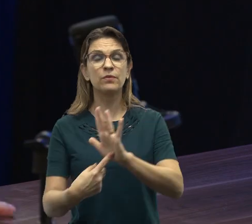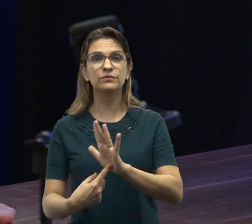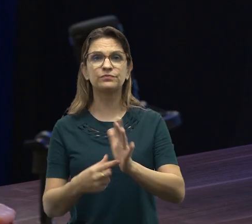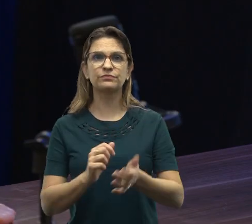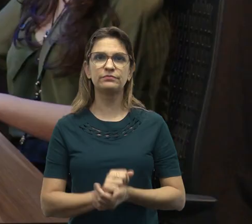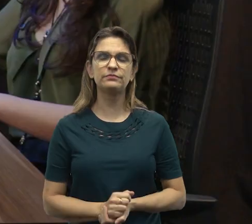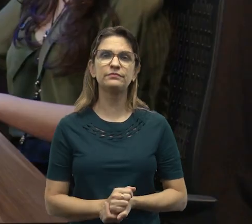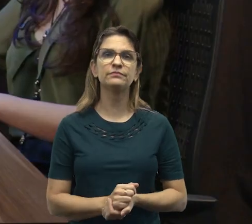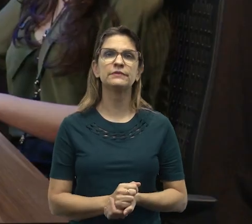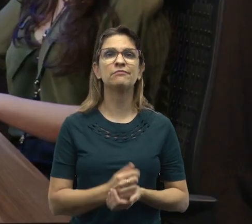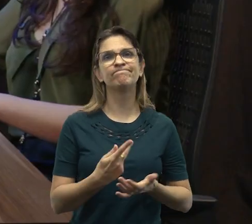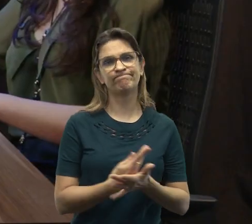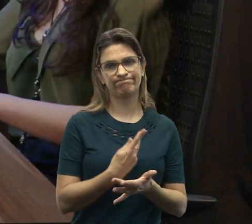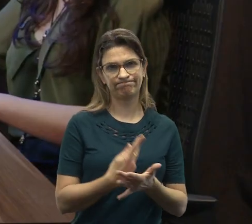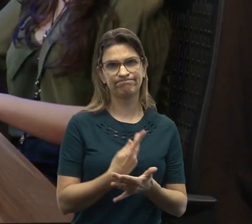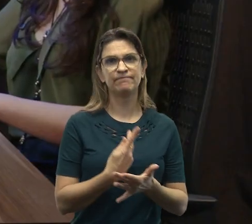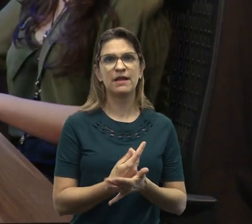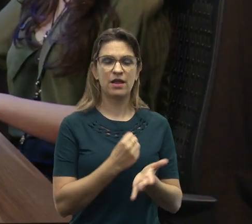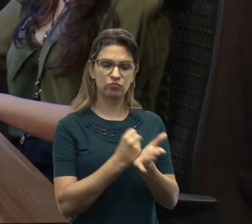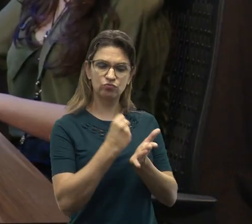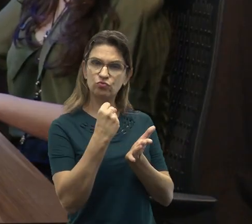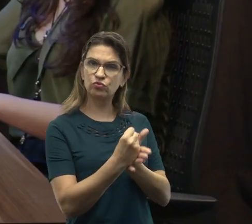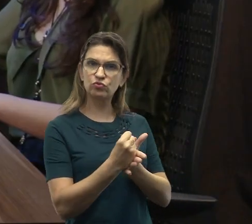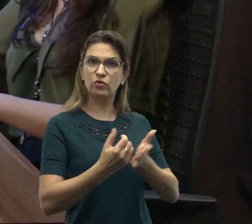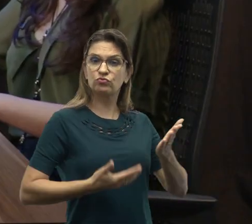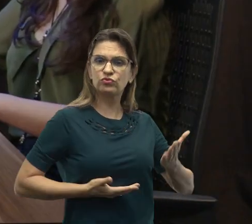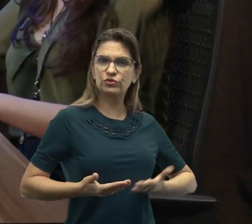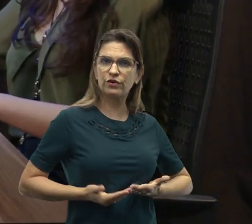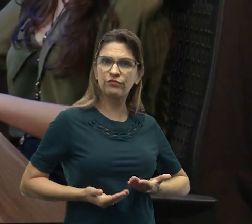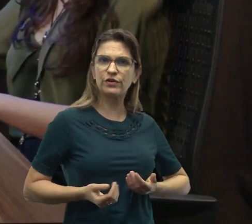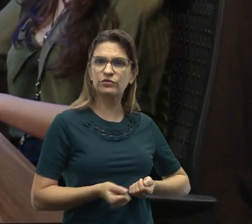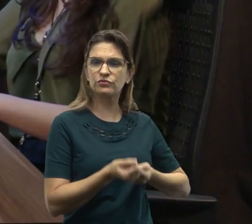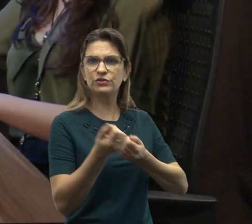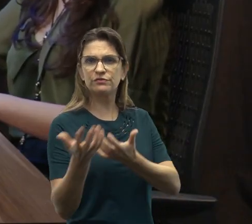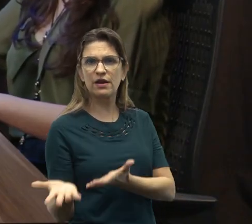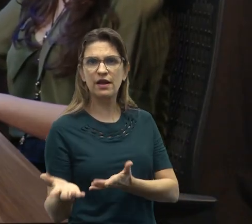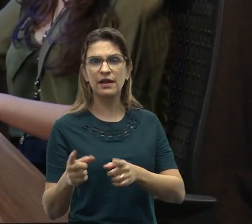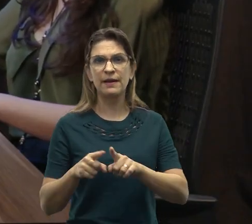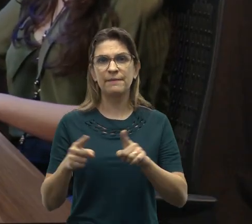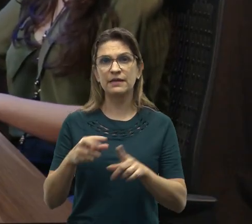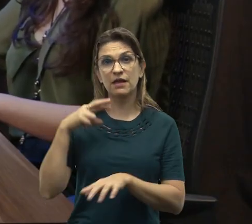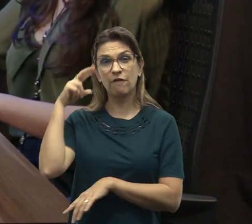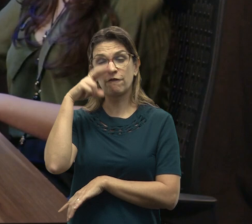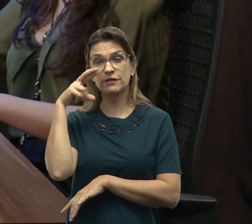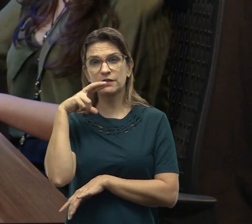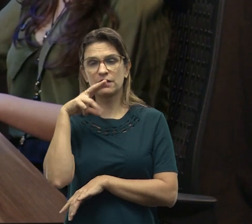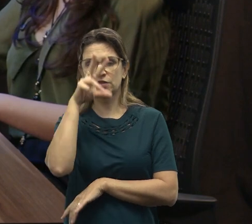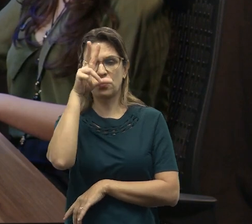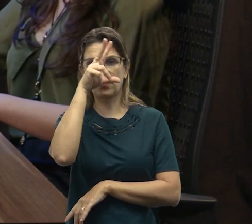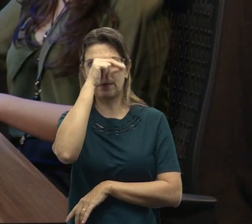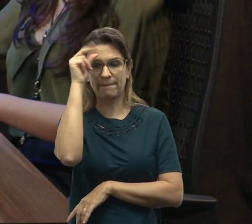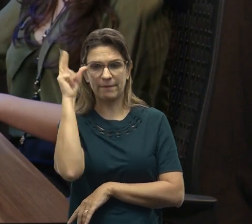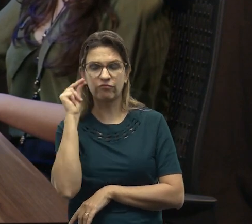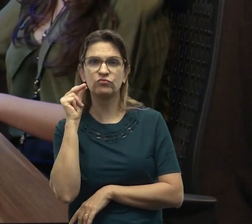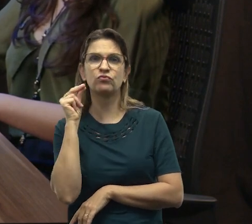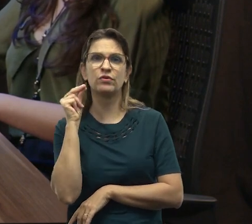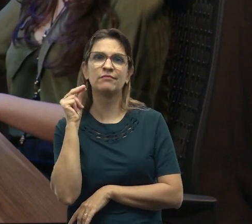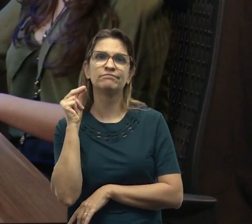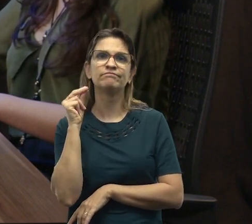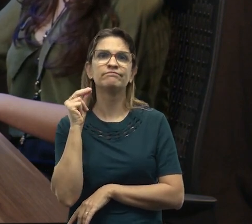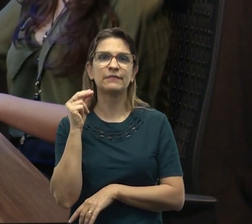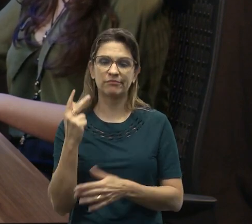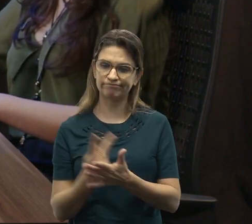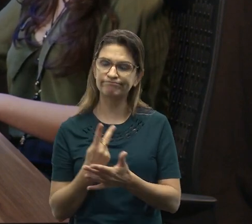da prestação do serviço do consórcio Guaicurus, como também da parte de fiscalização da Prefeitura de Campo Grande. Então,